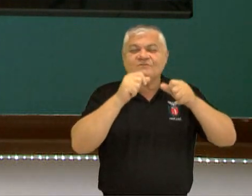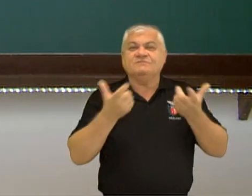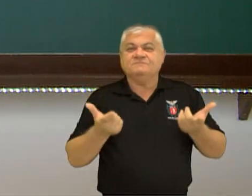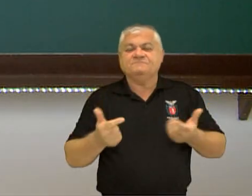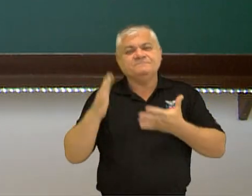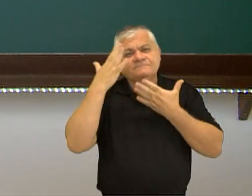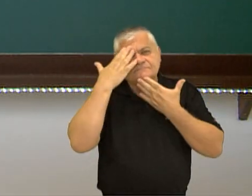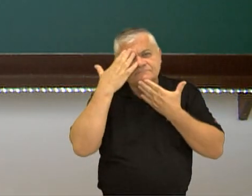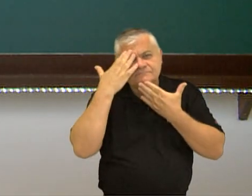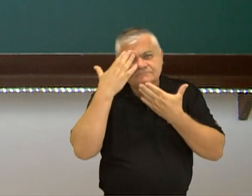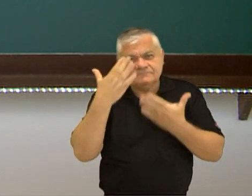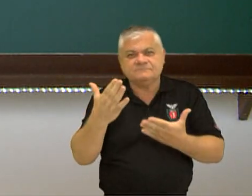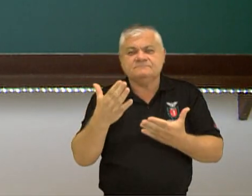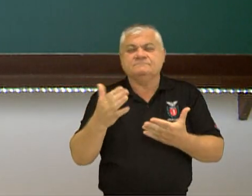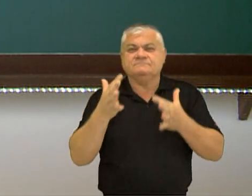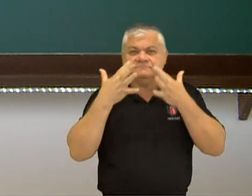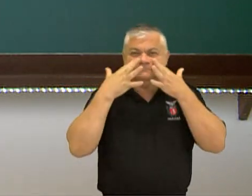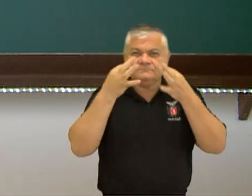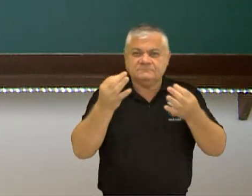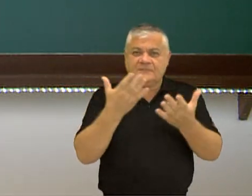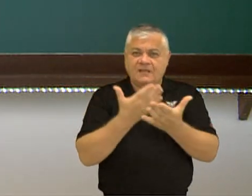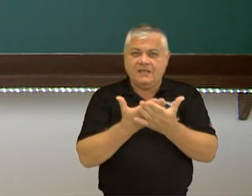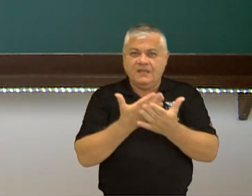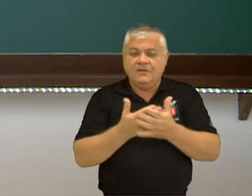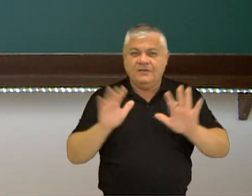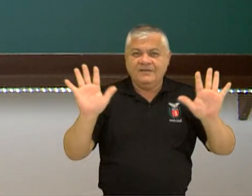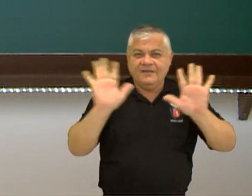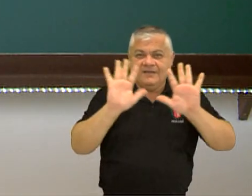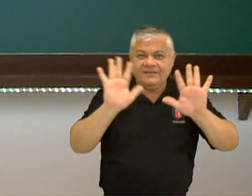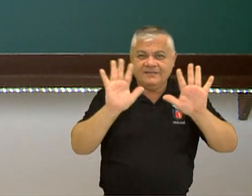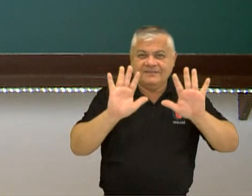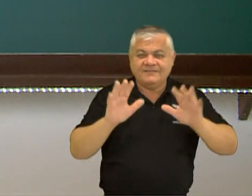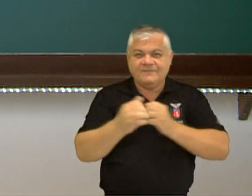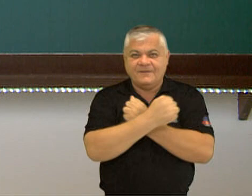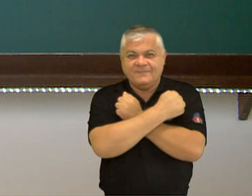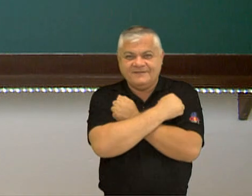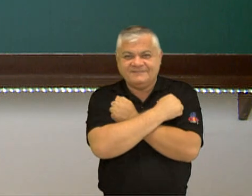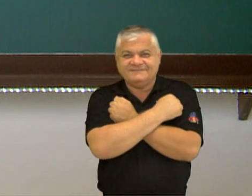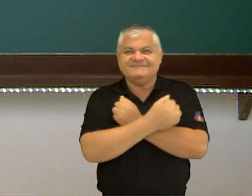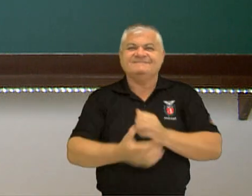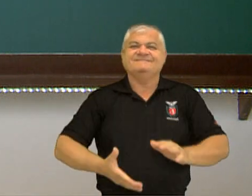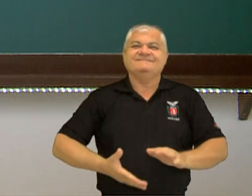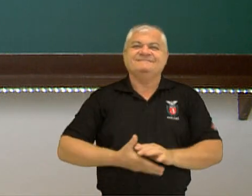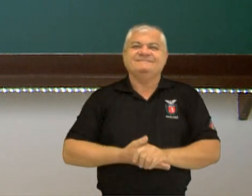Agradeço muito a você que acompanhou a nossa aula de hoje, até a próxima e um forte abraço!